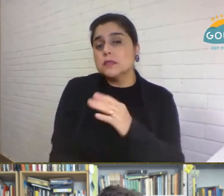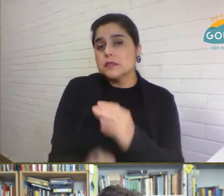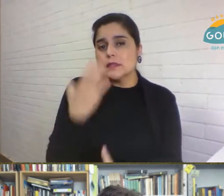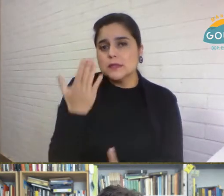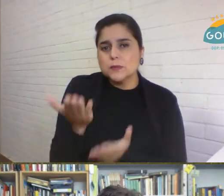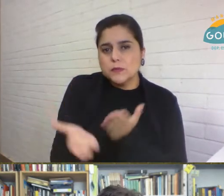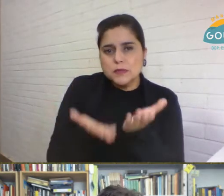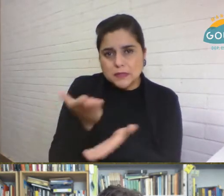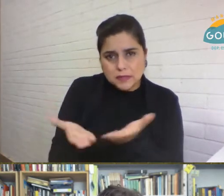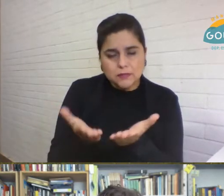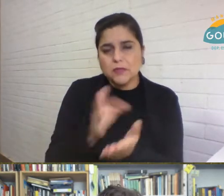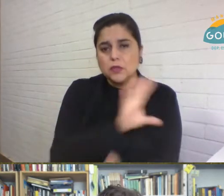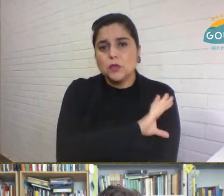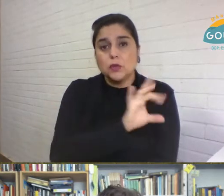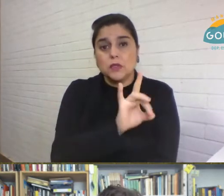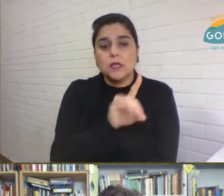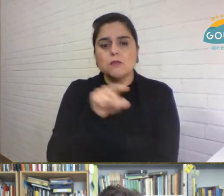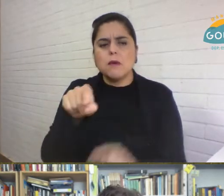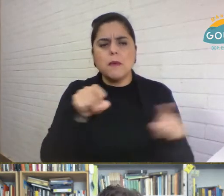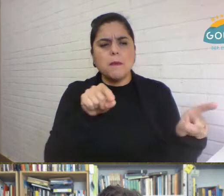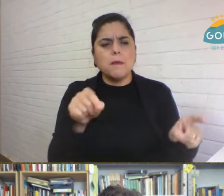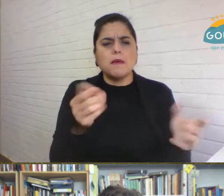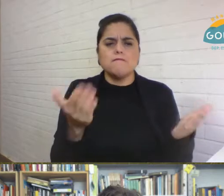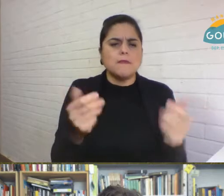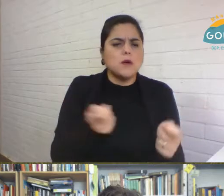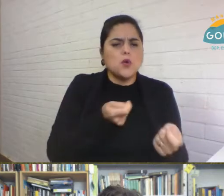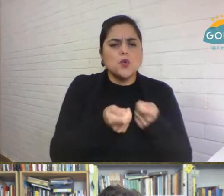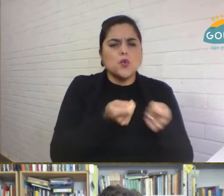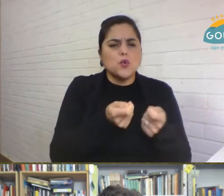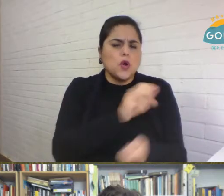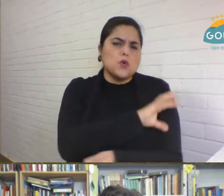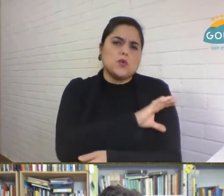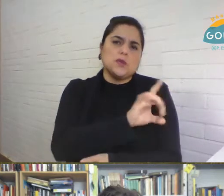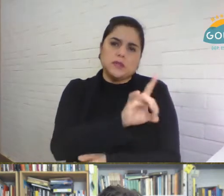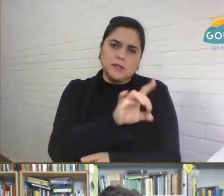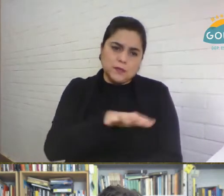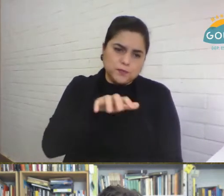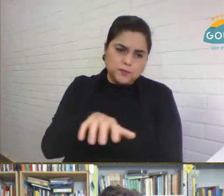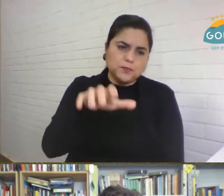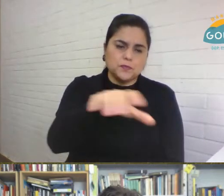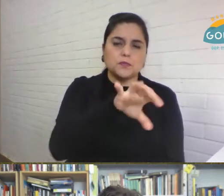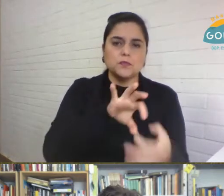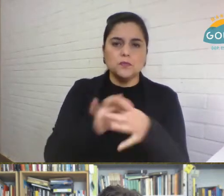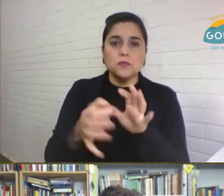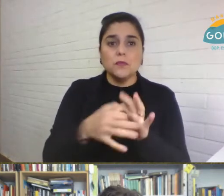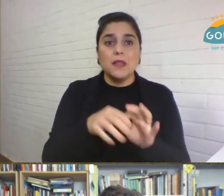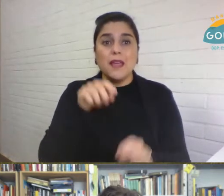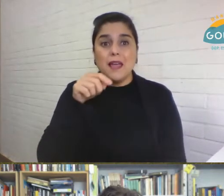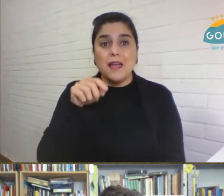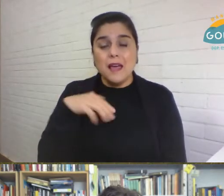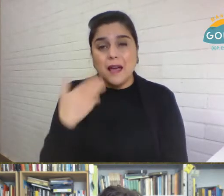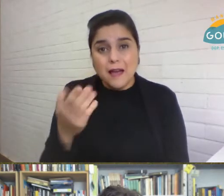para coordenar toda essa atividade e esse serviço, que eu acabei por